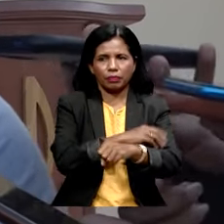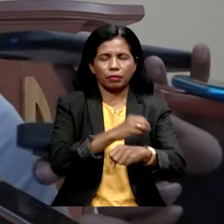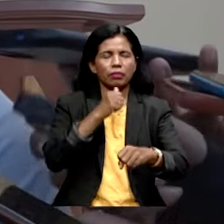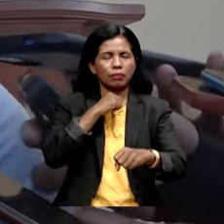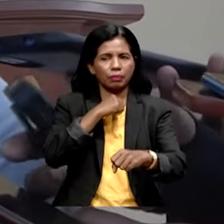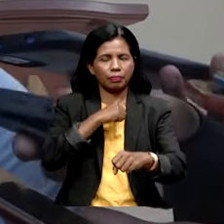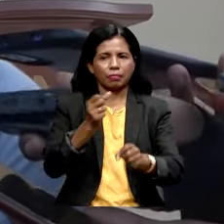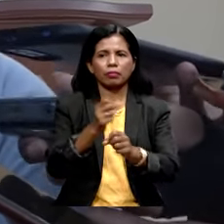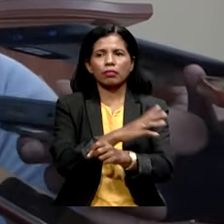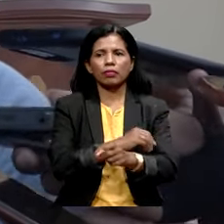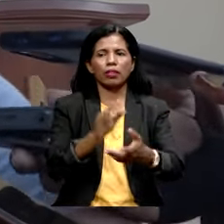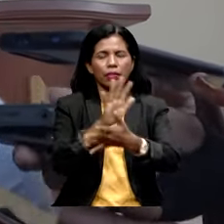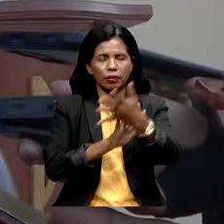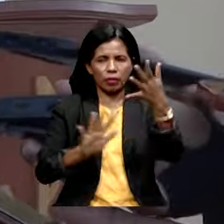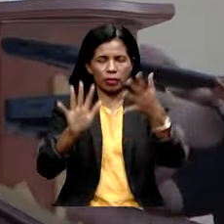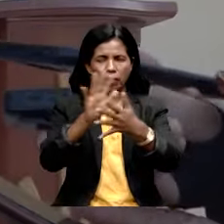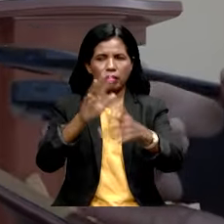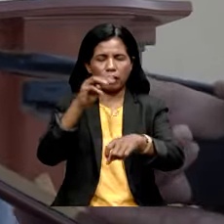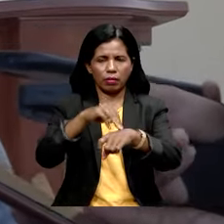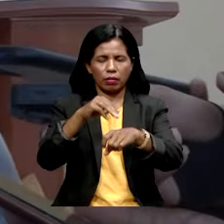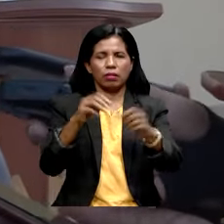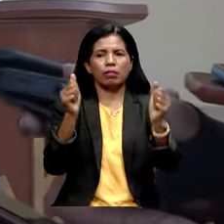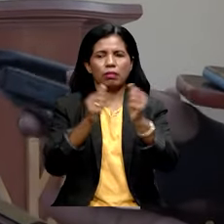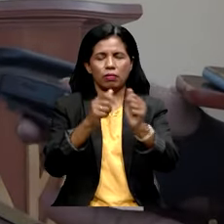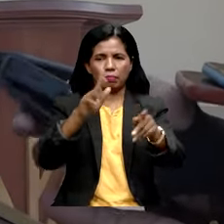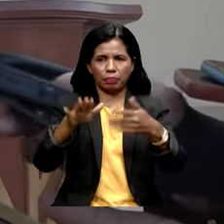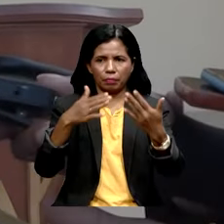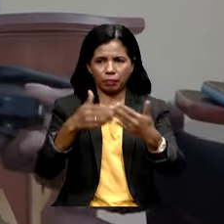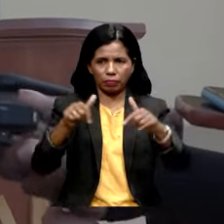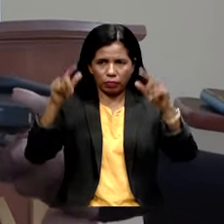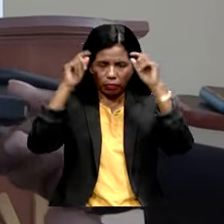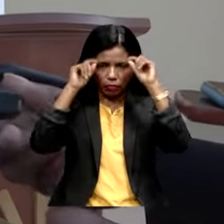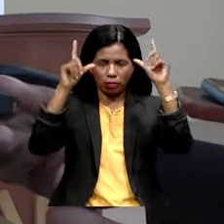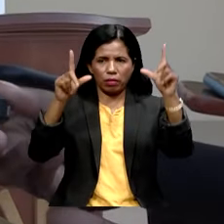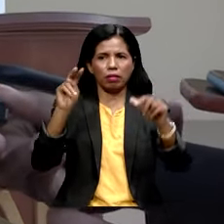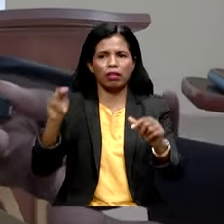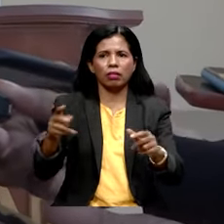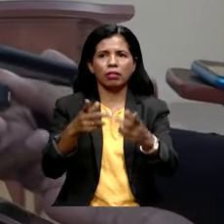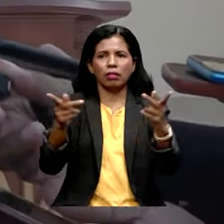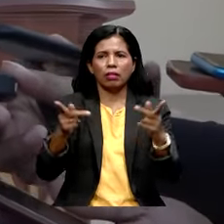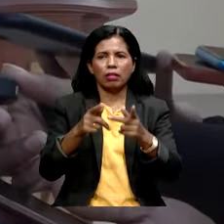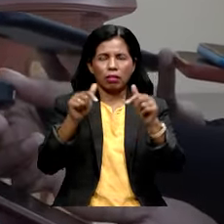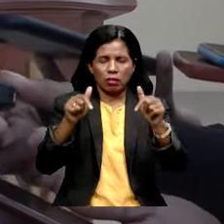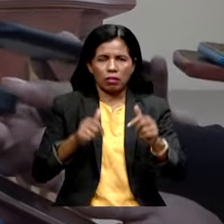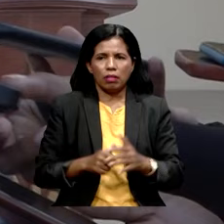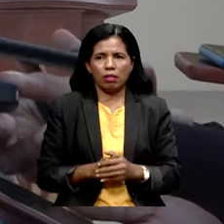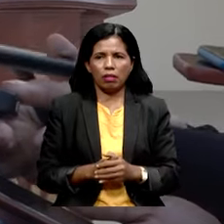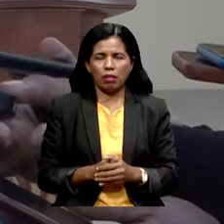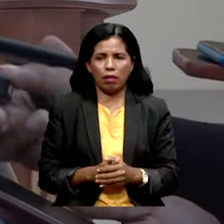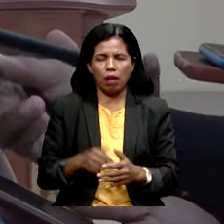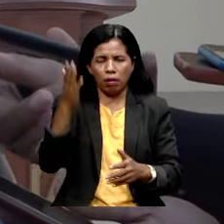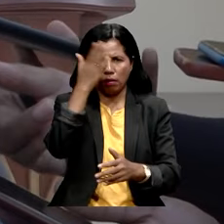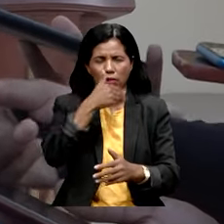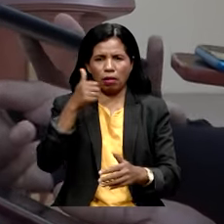tu celebra a eucaristia ho será nisira toma que timor leste nia e a fatin que mane que fura que